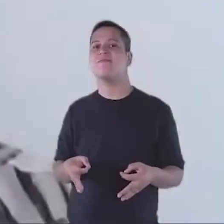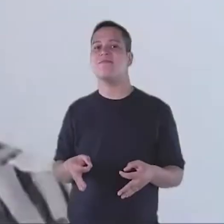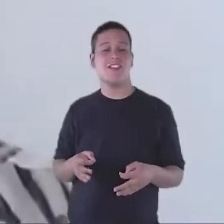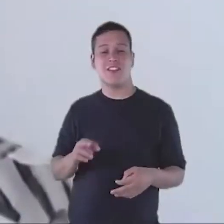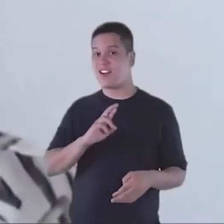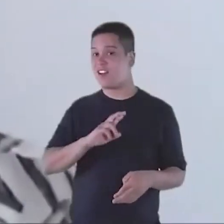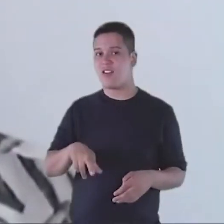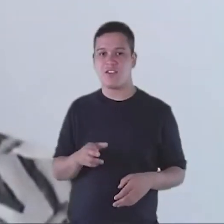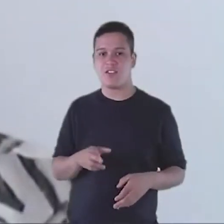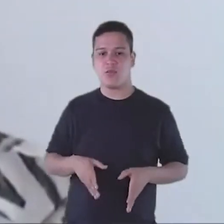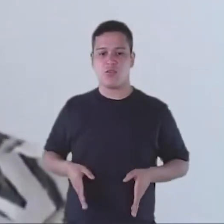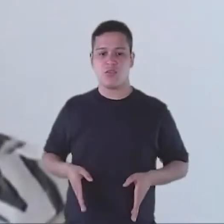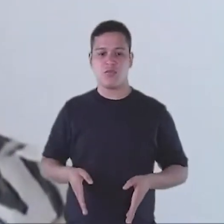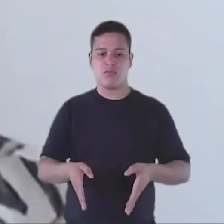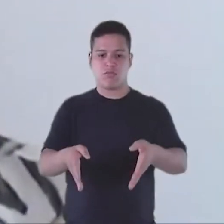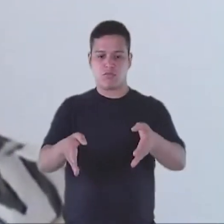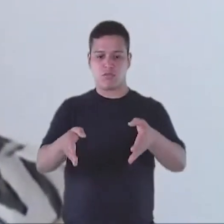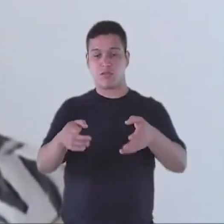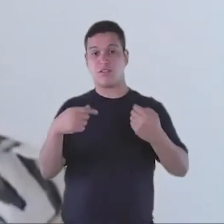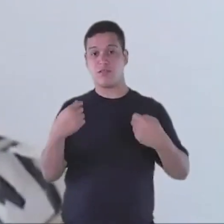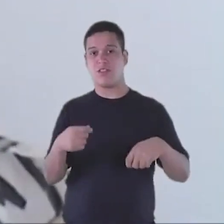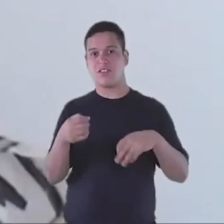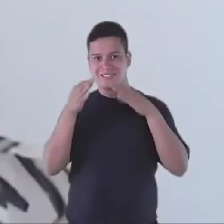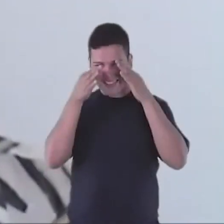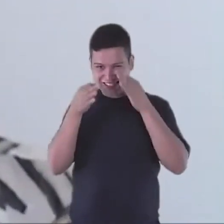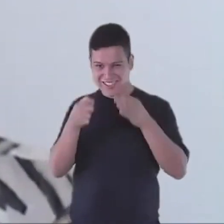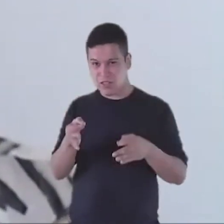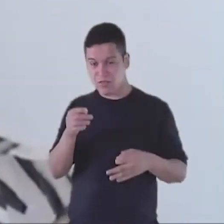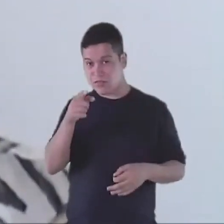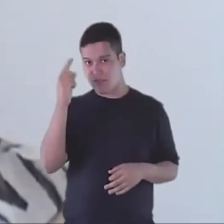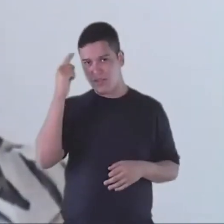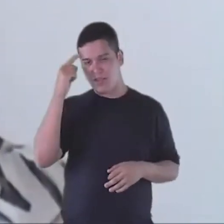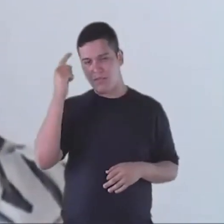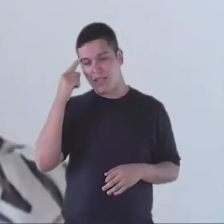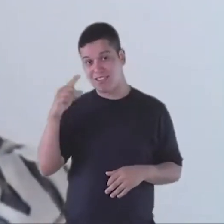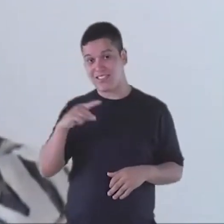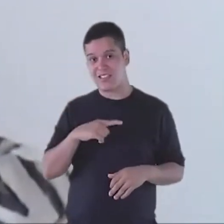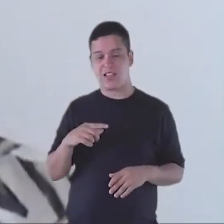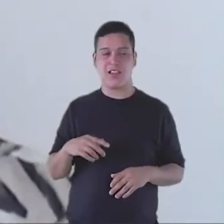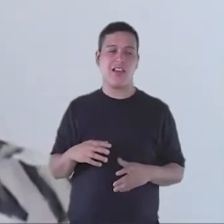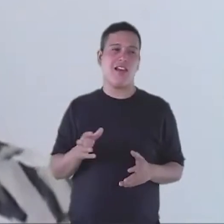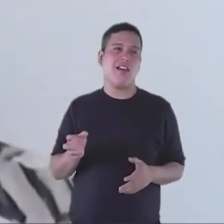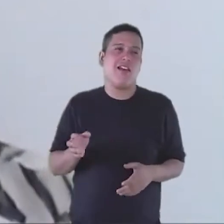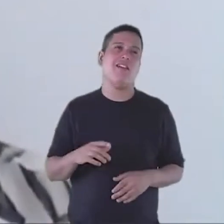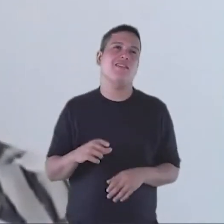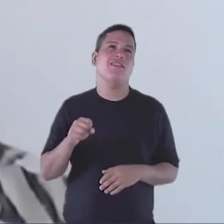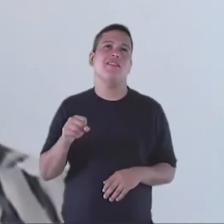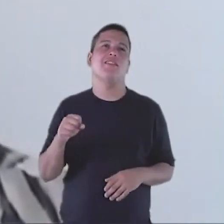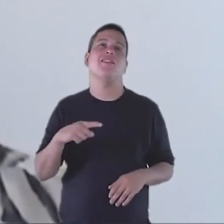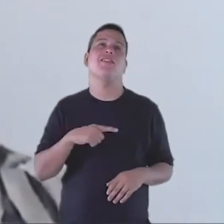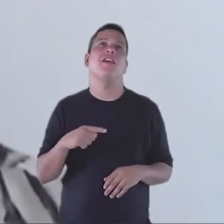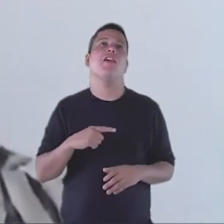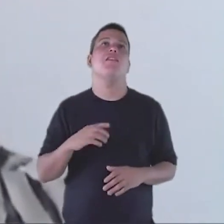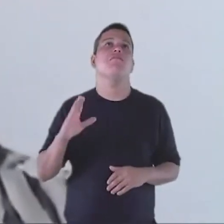monótona, porque você pensa, ah, montanha. Ah, verde.